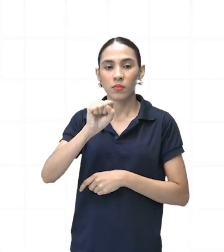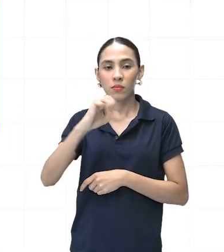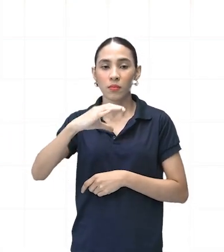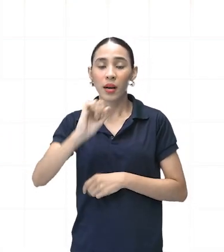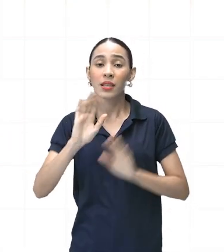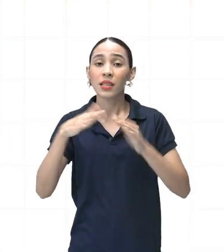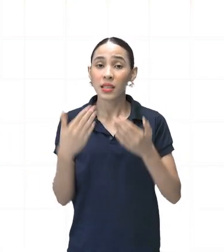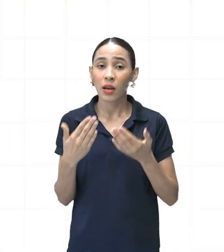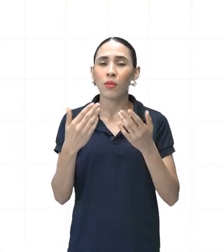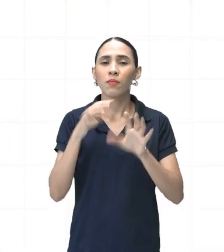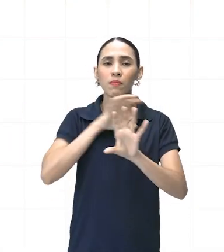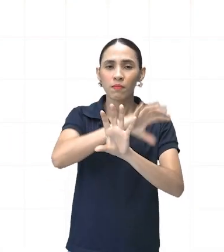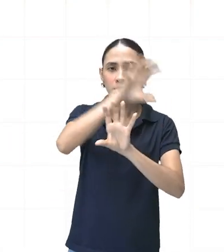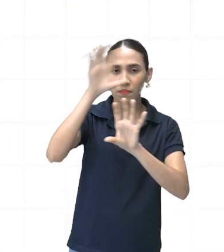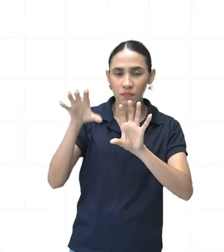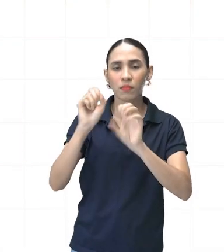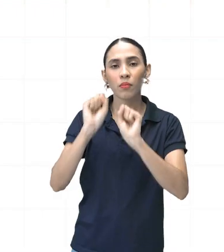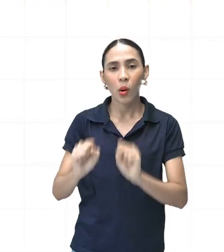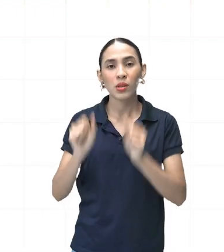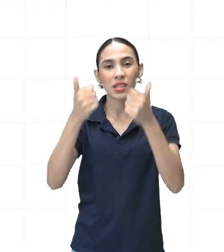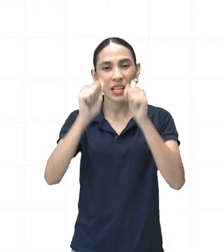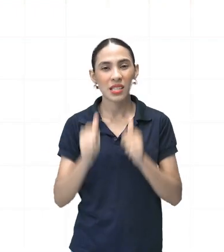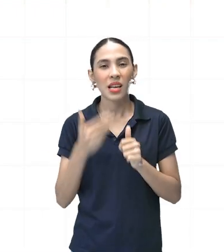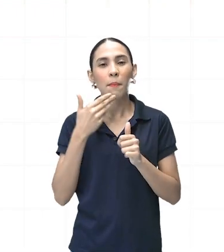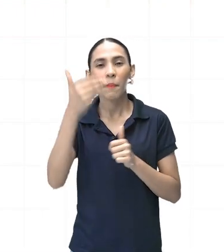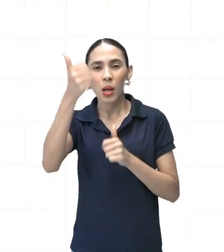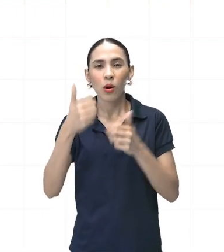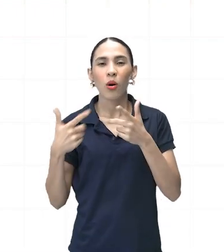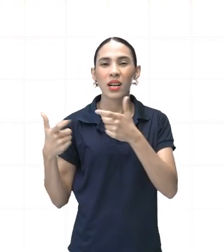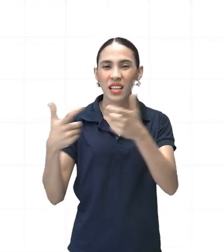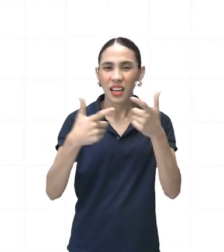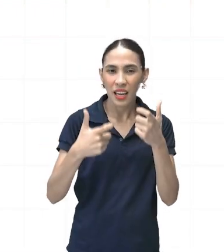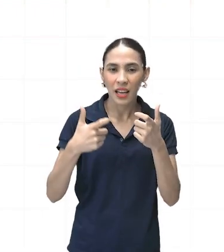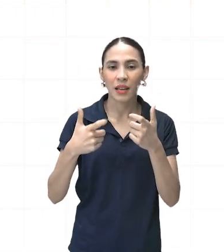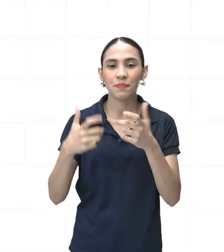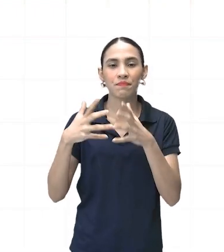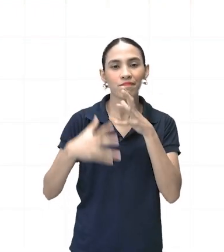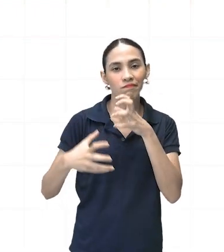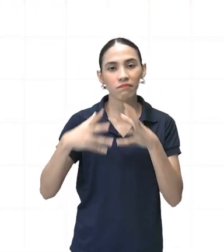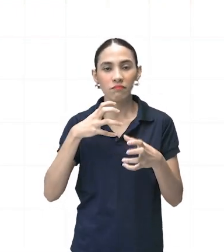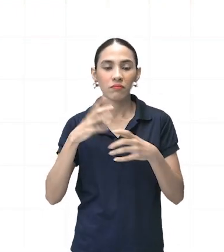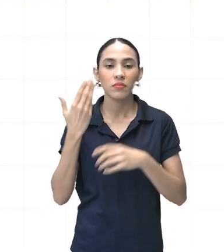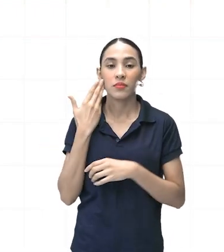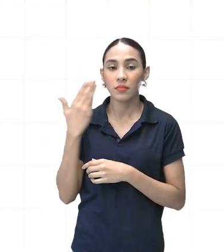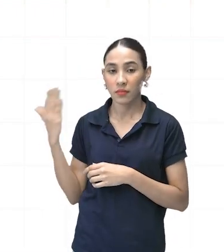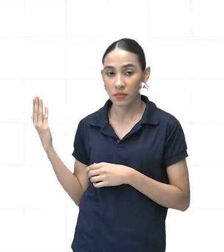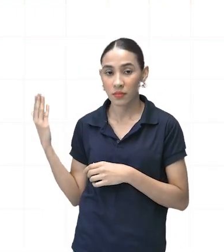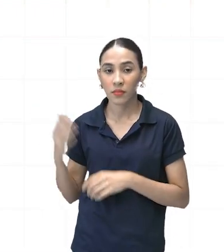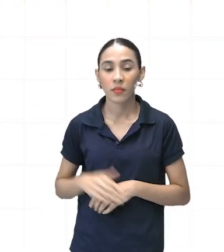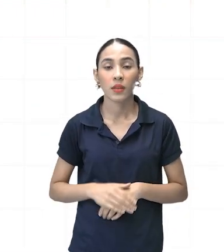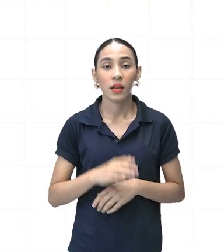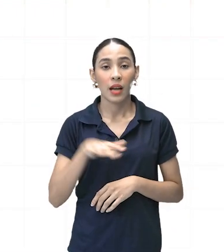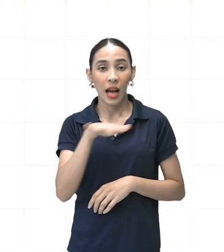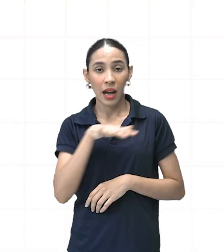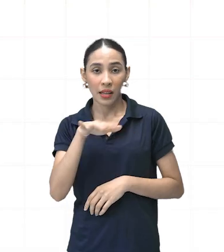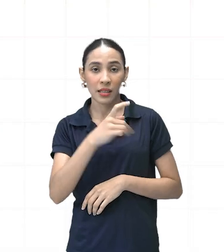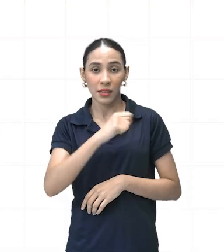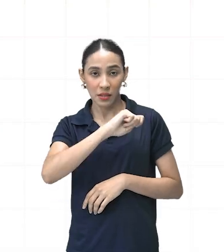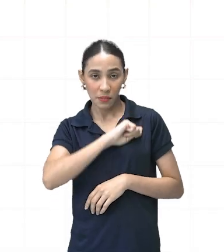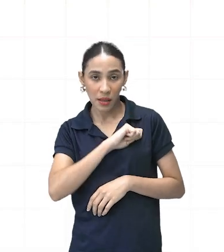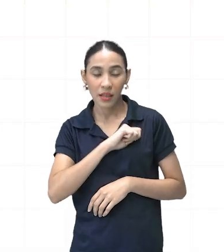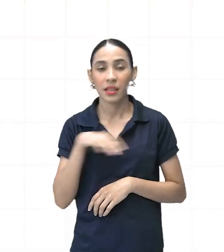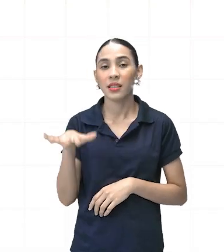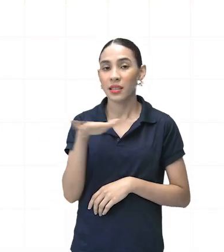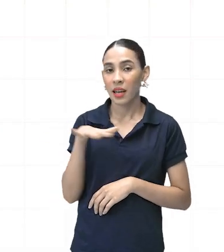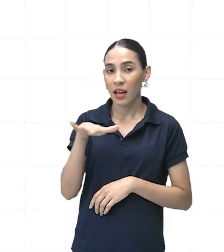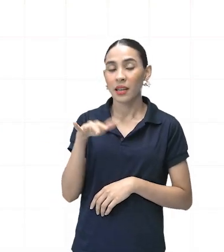mapa, a gente pode analisar melhor esses conflitos que acabam surgindo aí, né? Tanto na parte da Espanha quanto